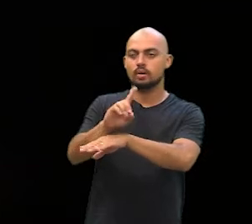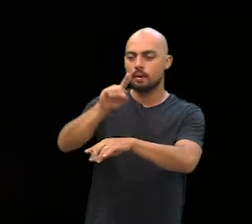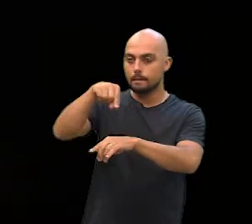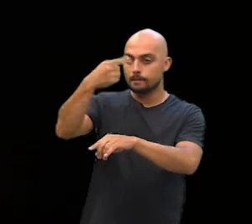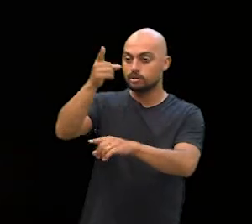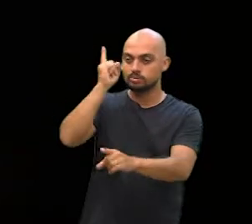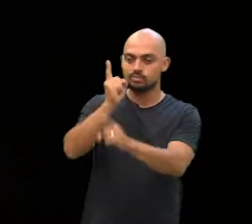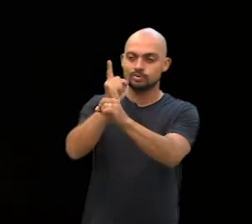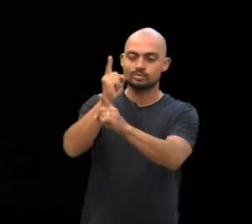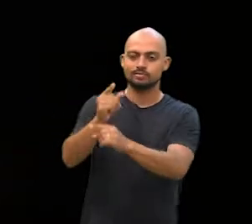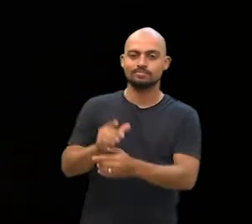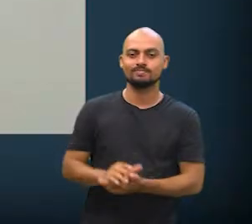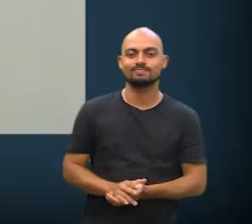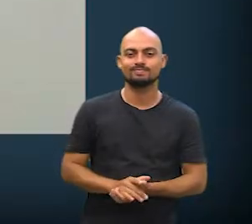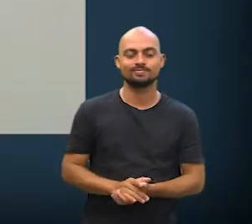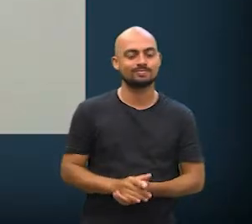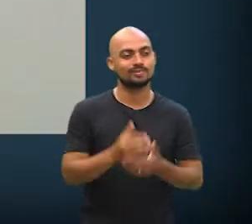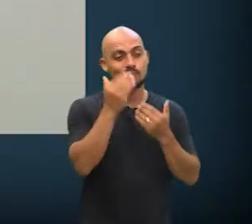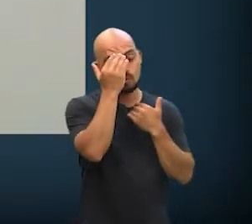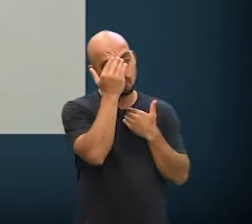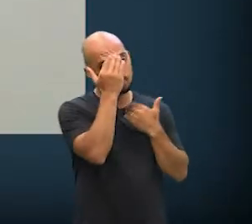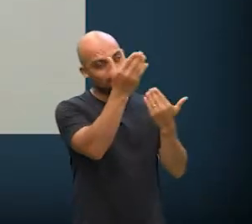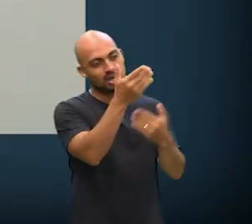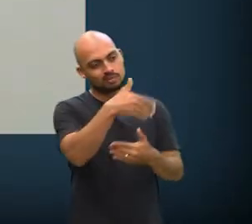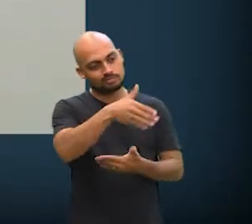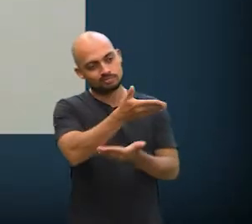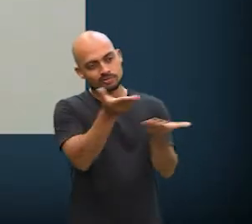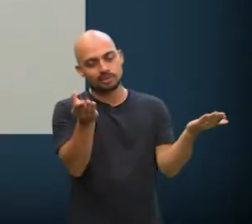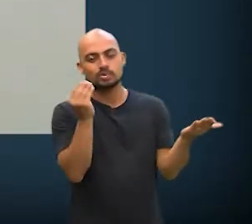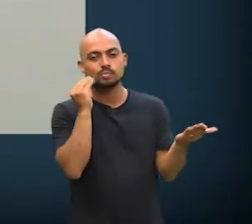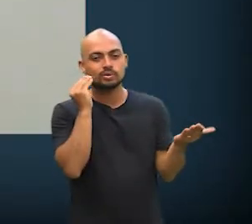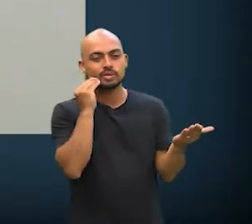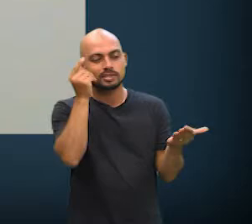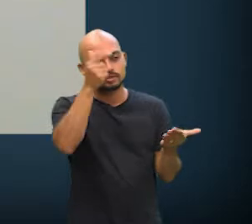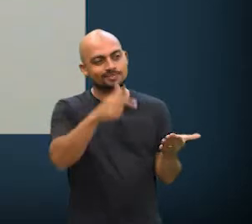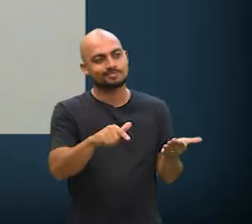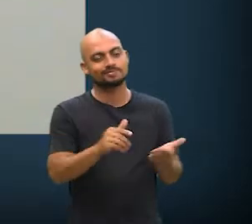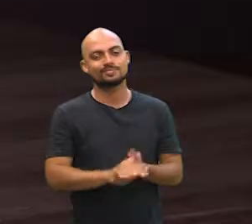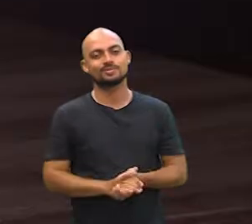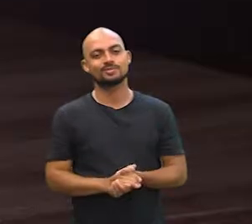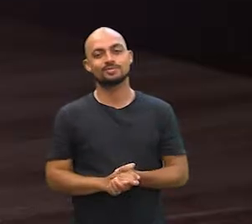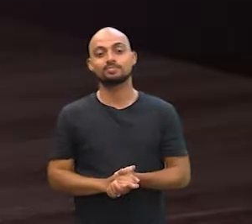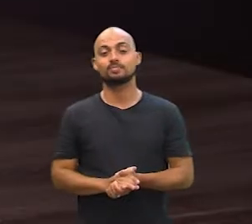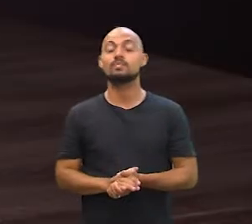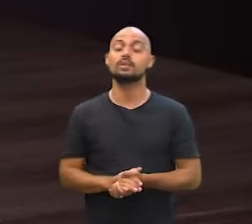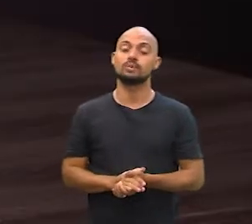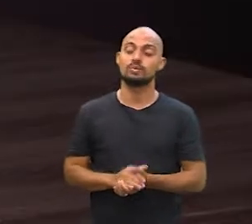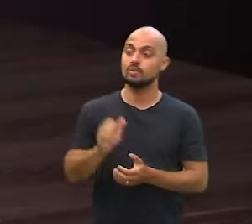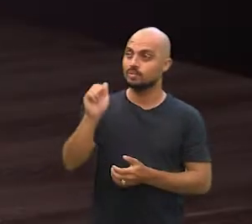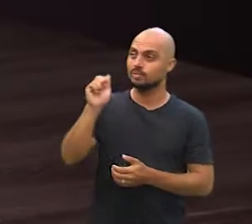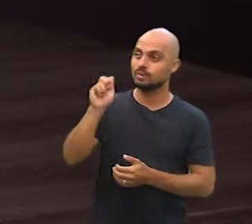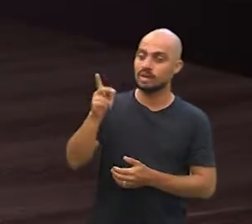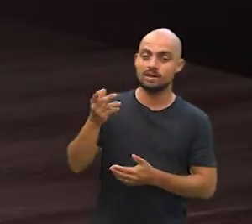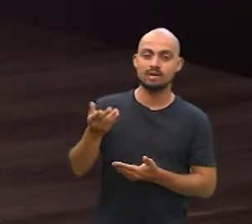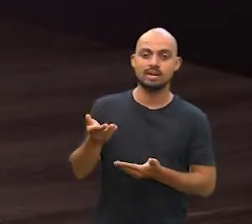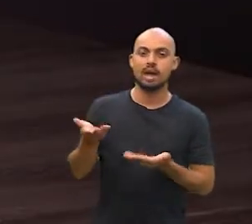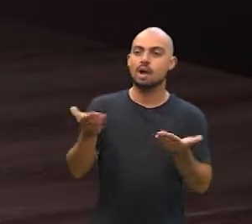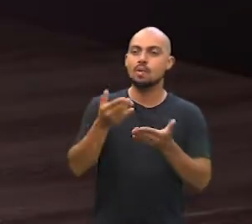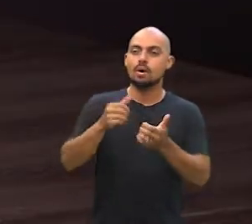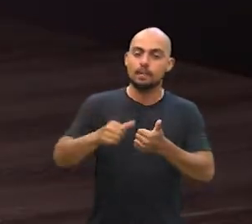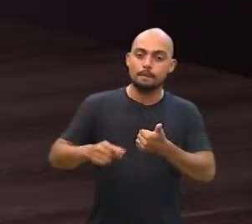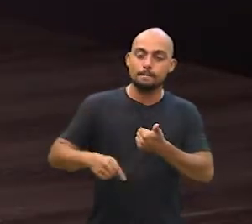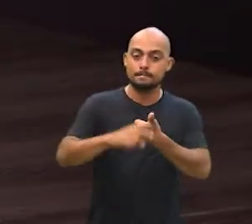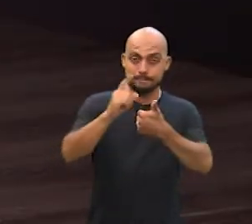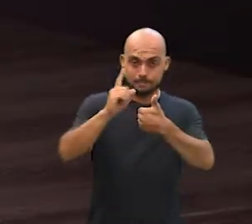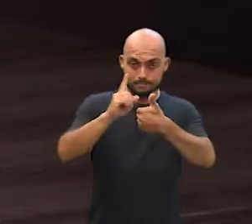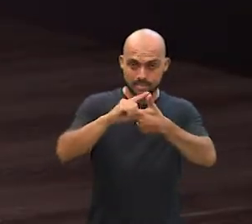oportunidade. Muito obrigado e obrigado pela oportunidade mais uma vez. Tá certo, então a gente fica aqui com esse primeiro